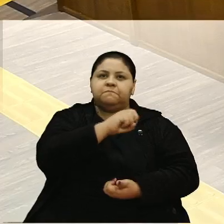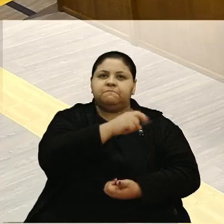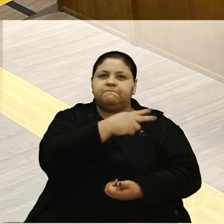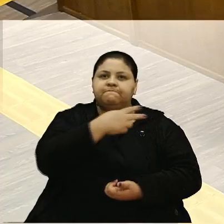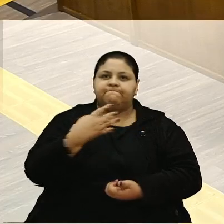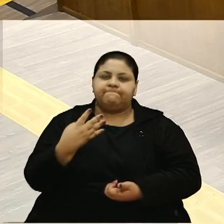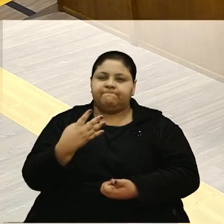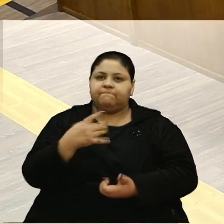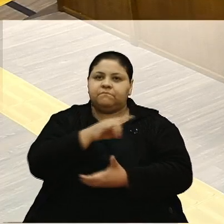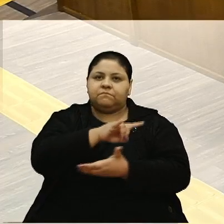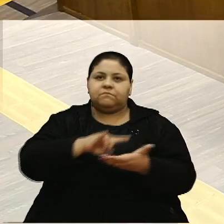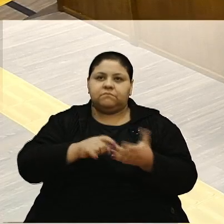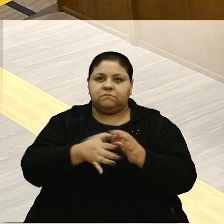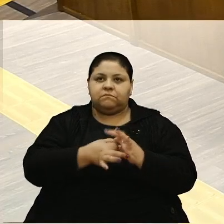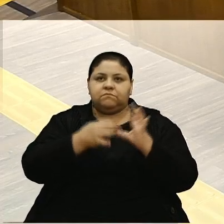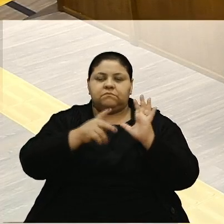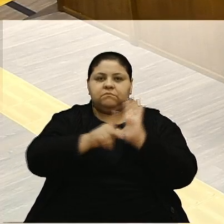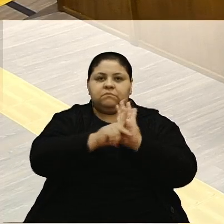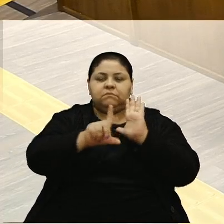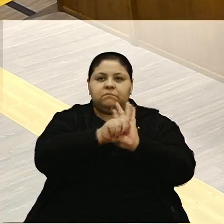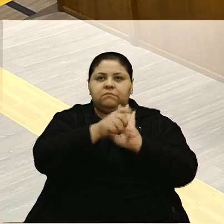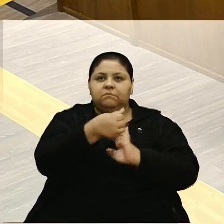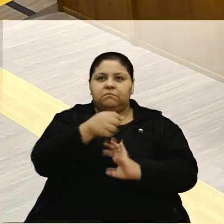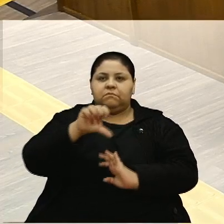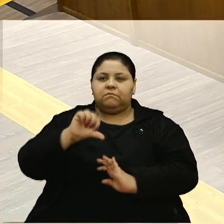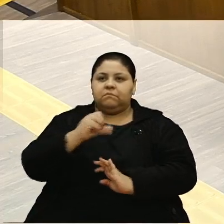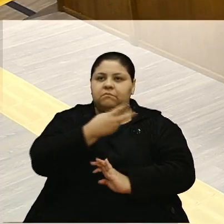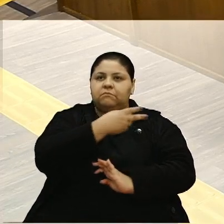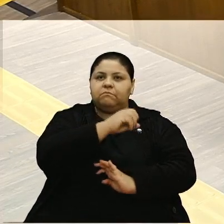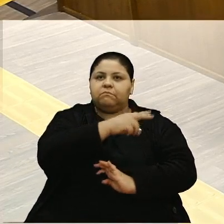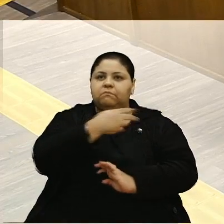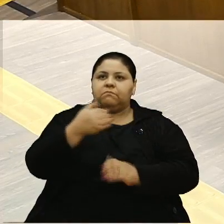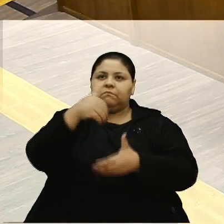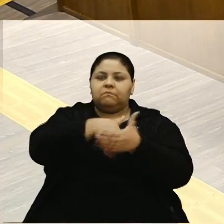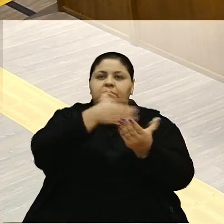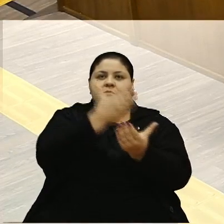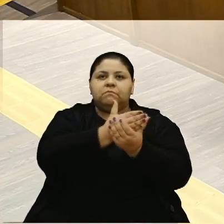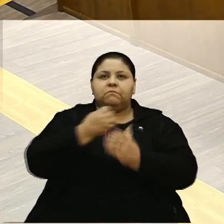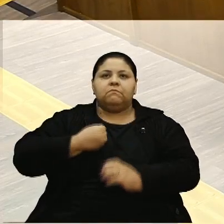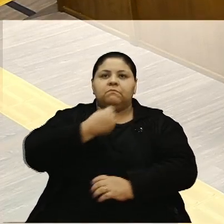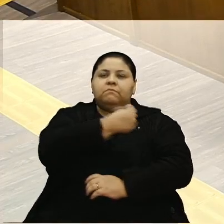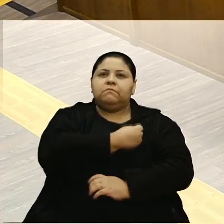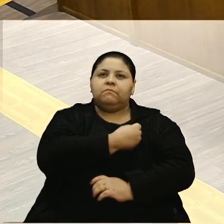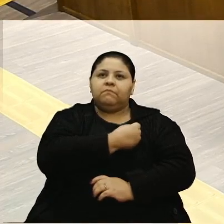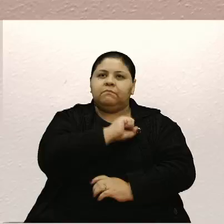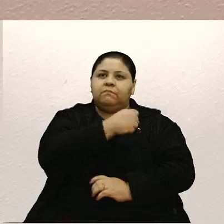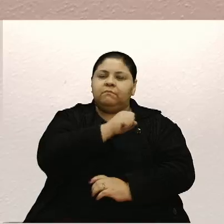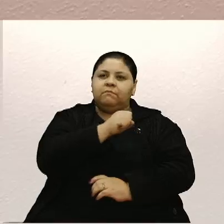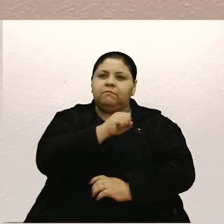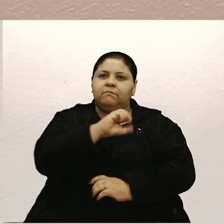448/2024. Parecer é favorável ao projeto de lei número 69/2024, contido no processo número